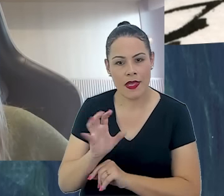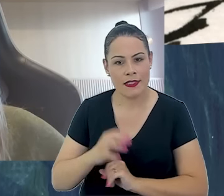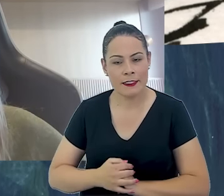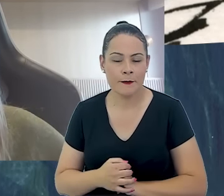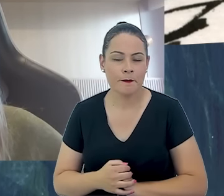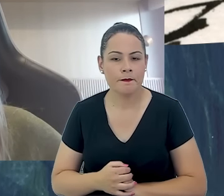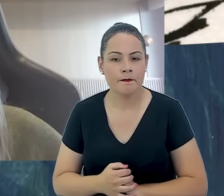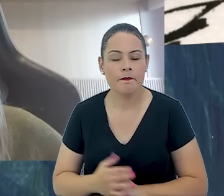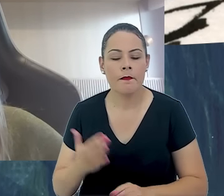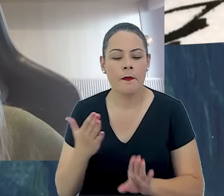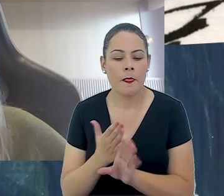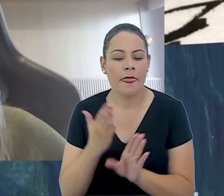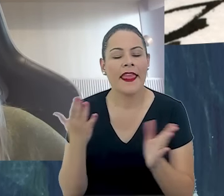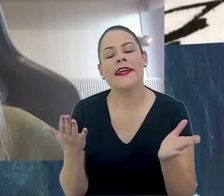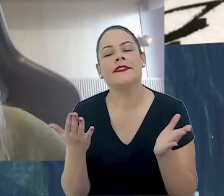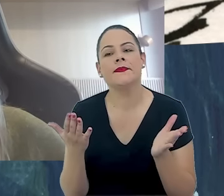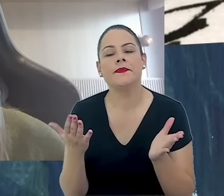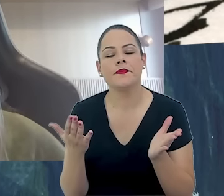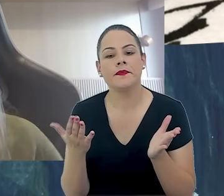Então,